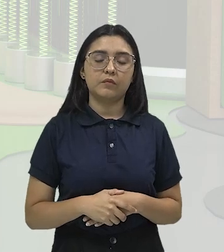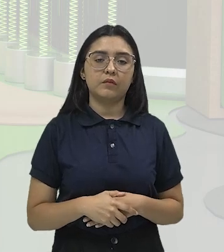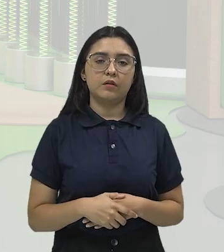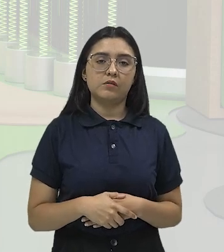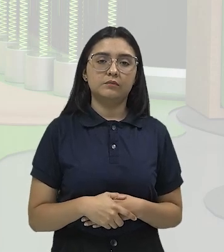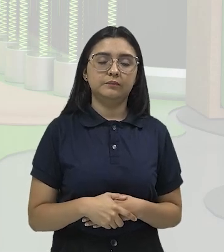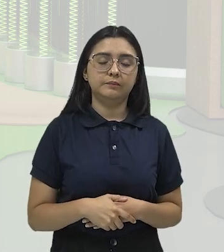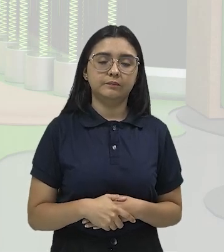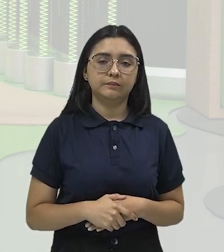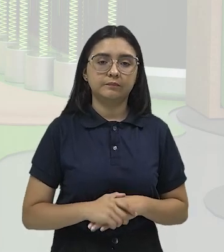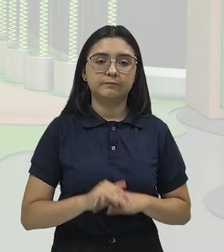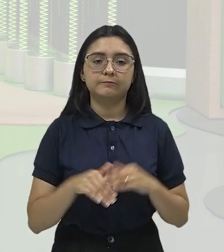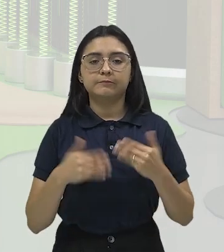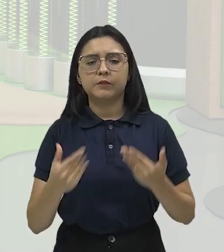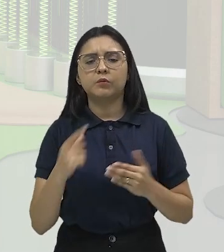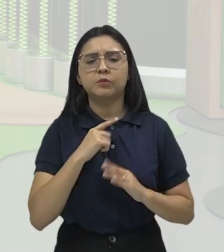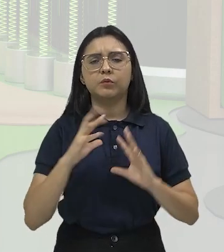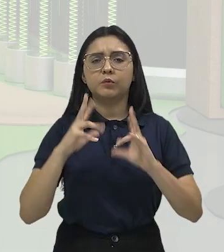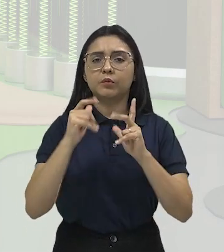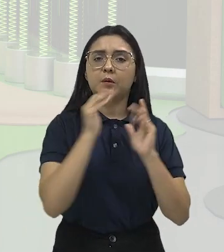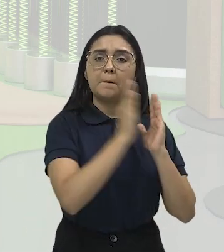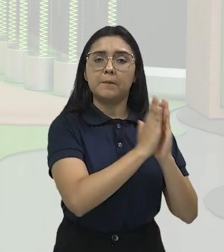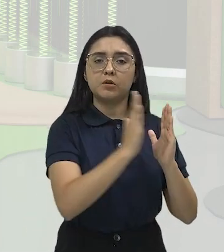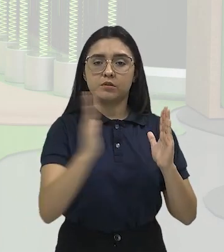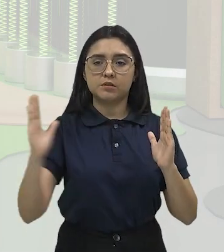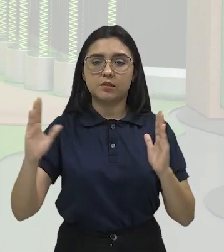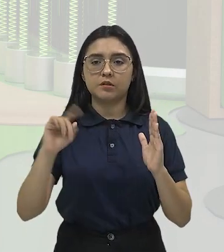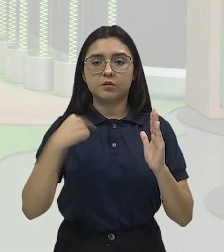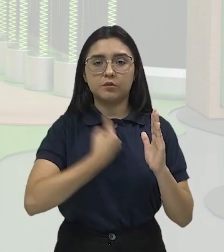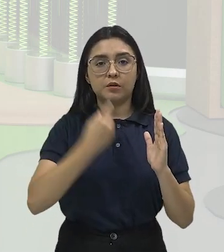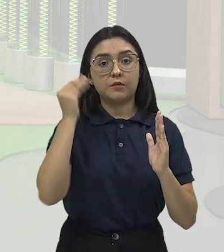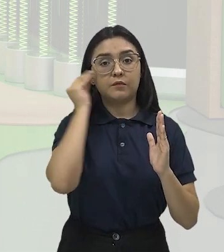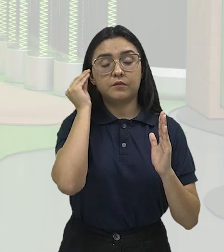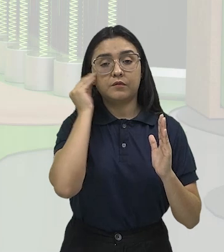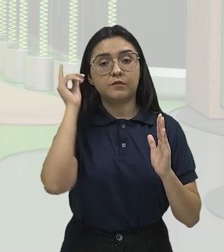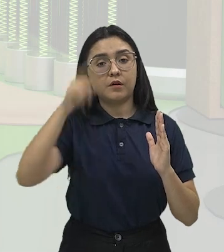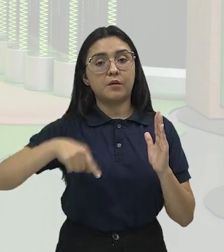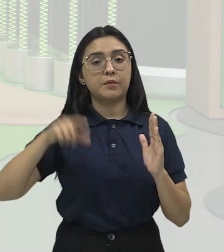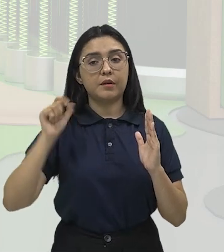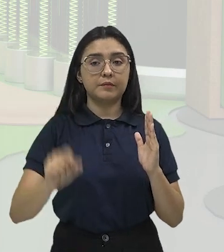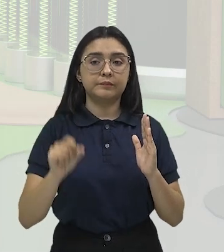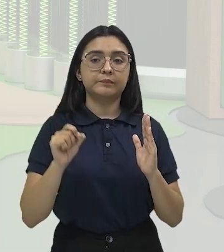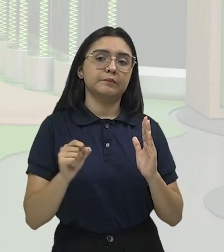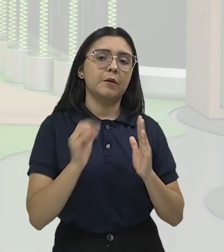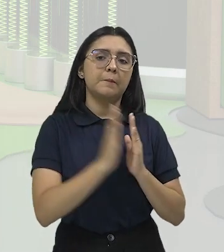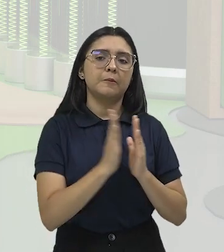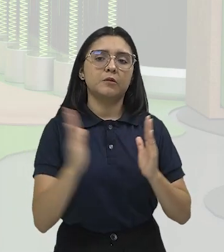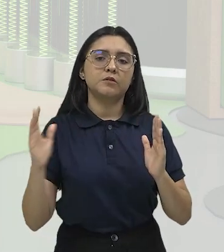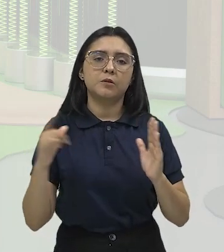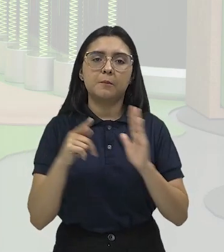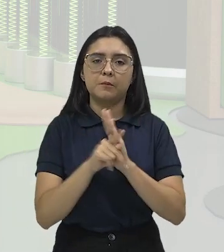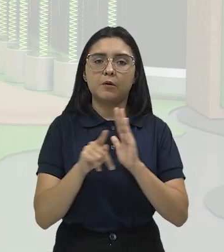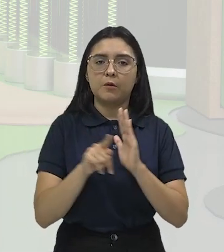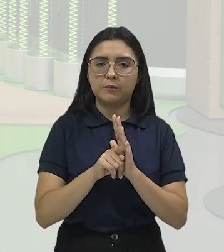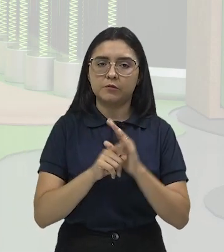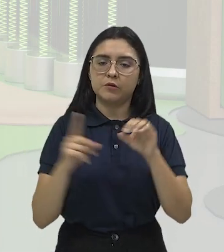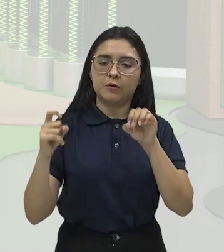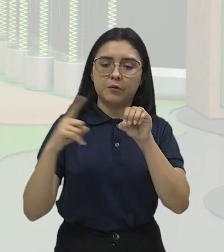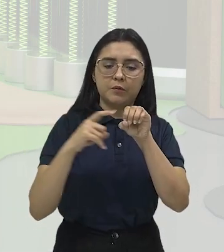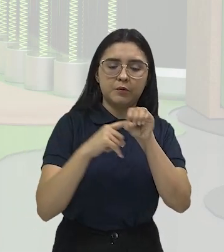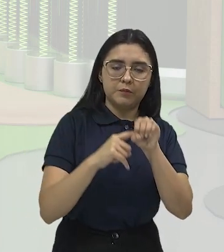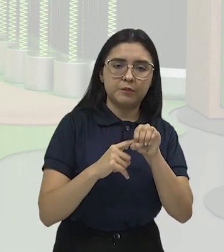indivíduo, ok? Então, todo esse processo que a gente acabou de ver é o processo ali, né? De fecundação